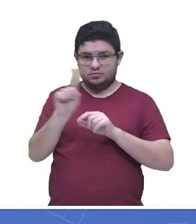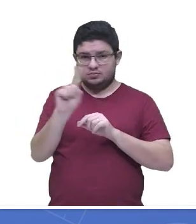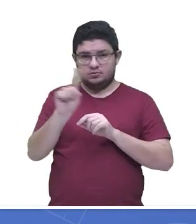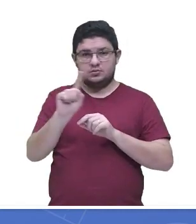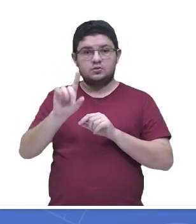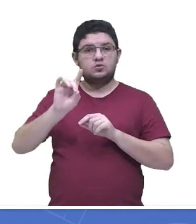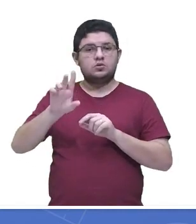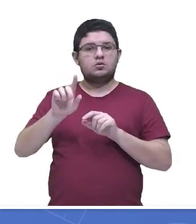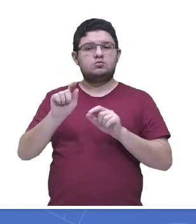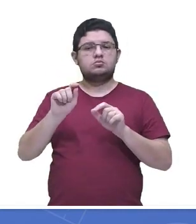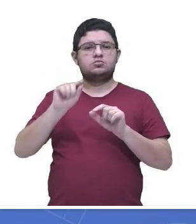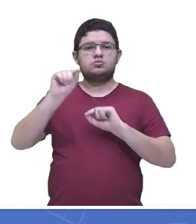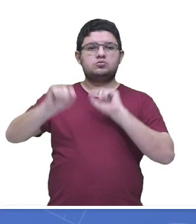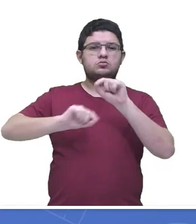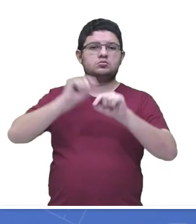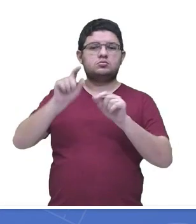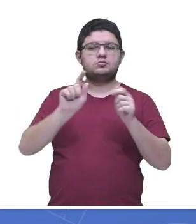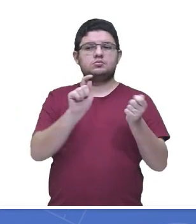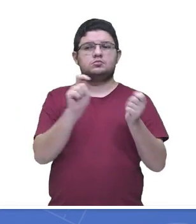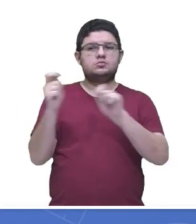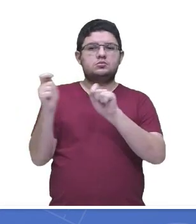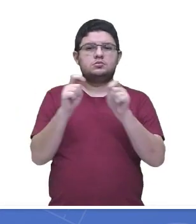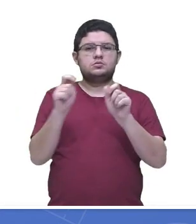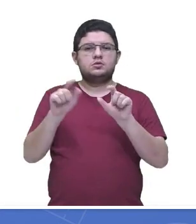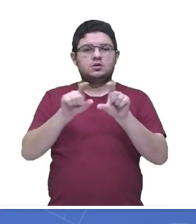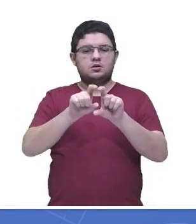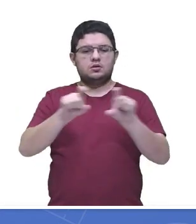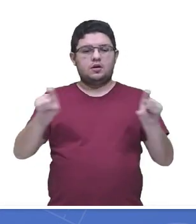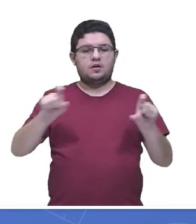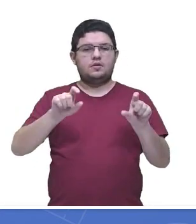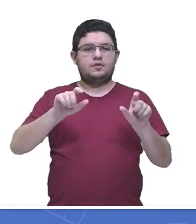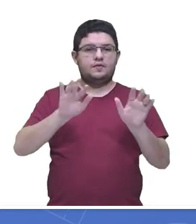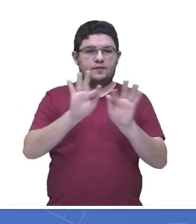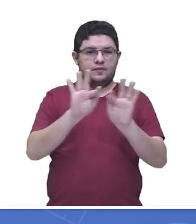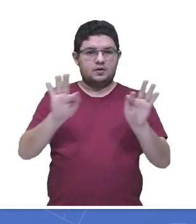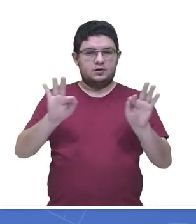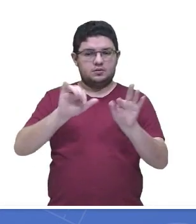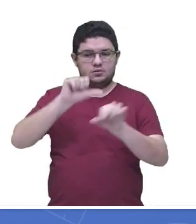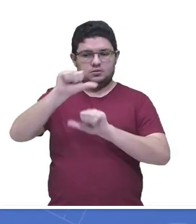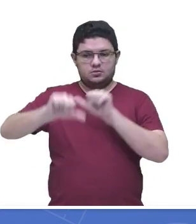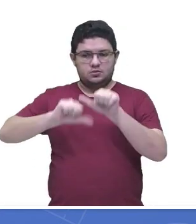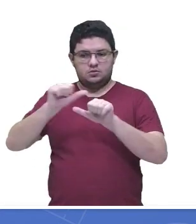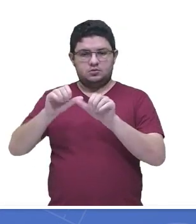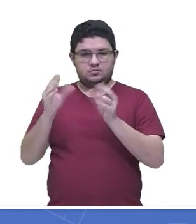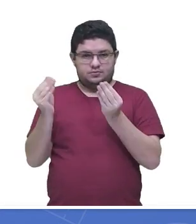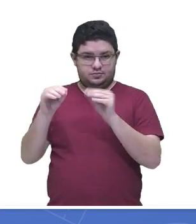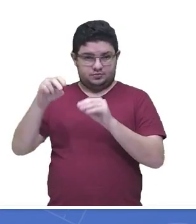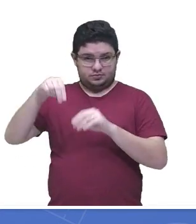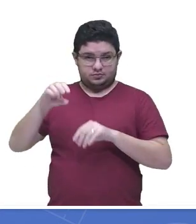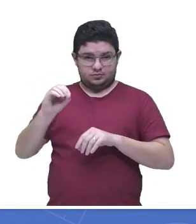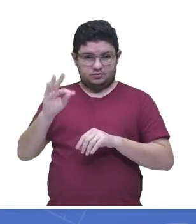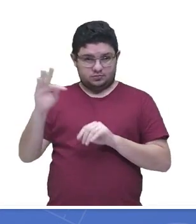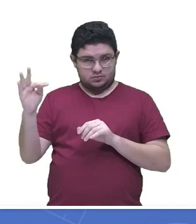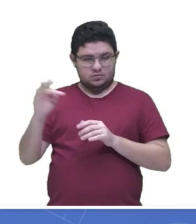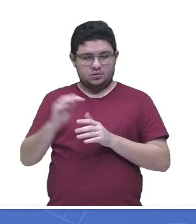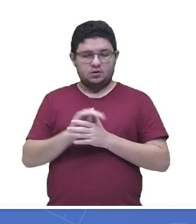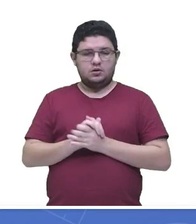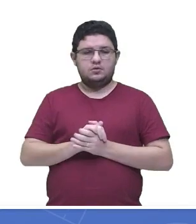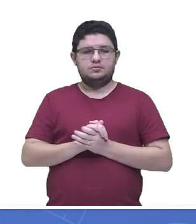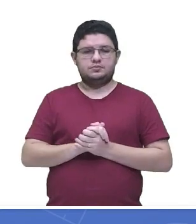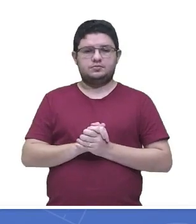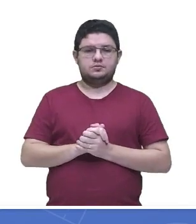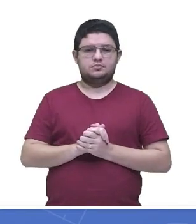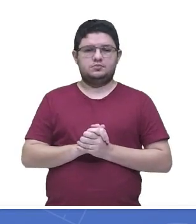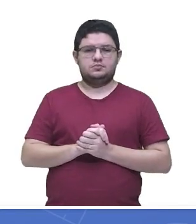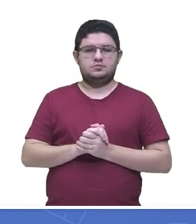palavra not nas minhas orações. Deixa eu ver quem mais colocou